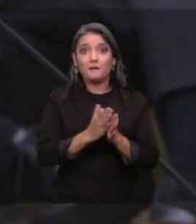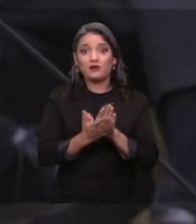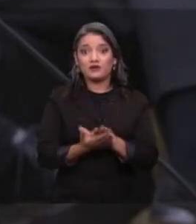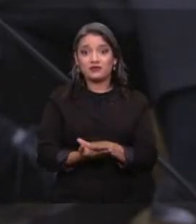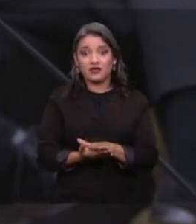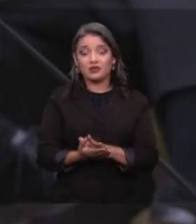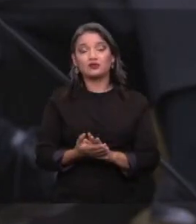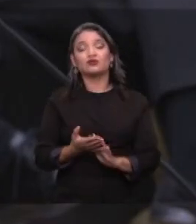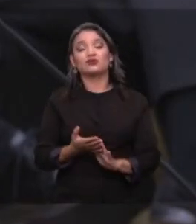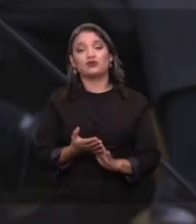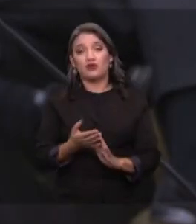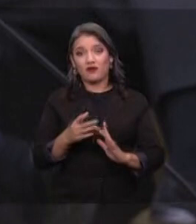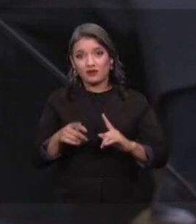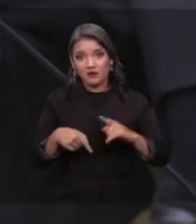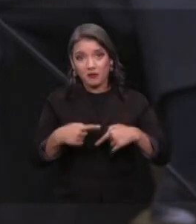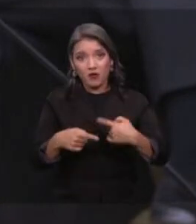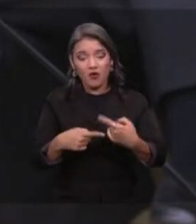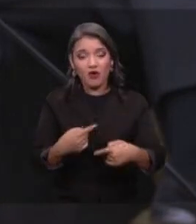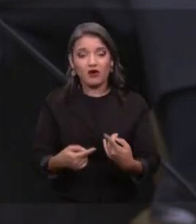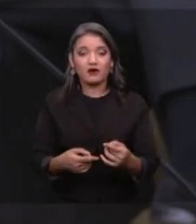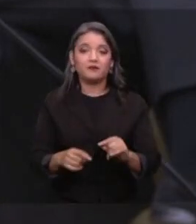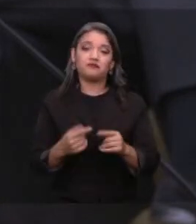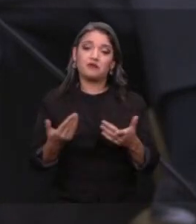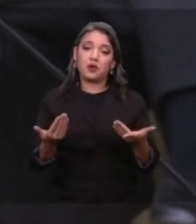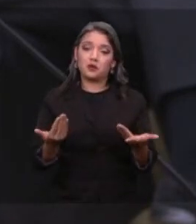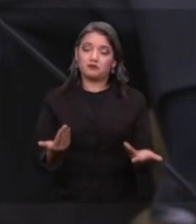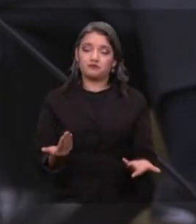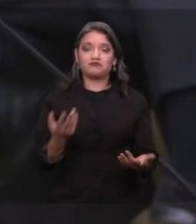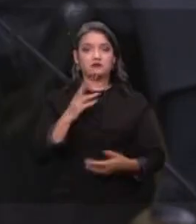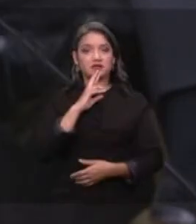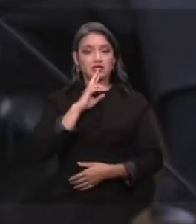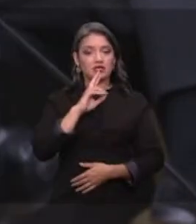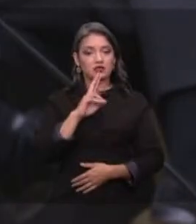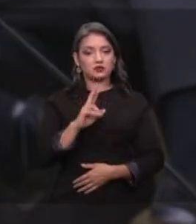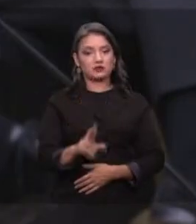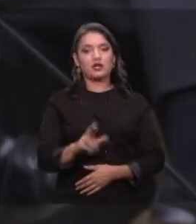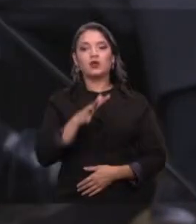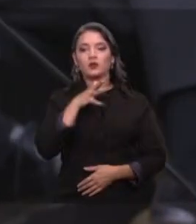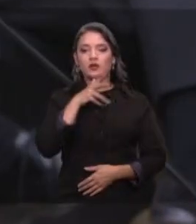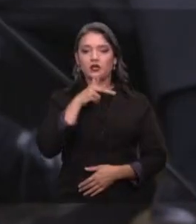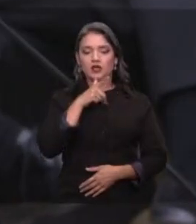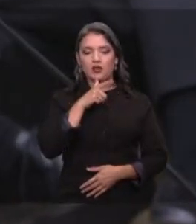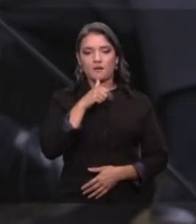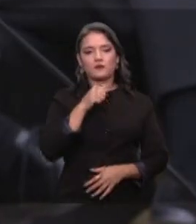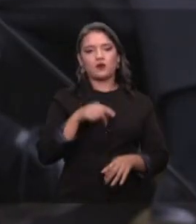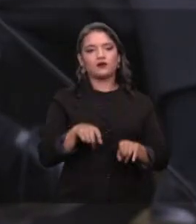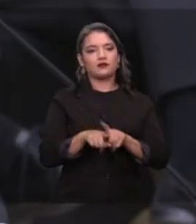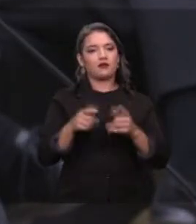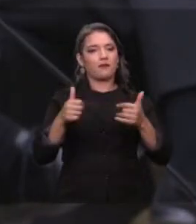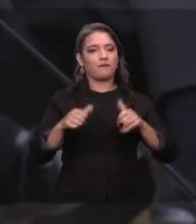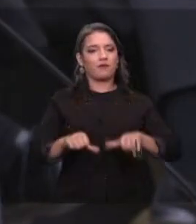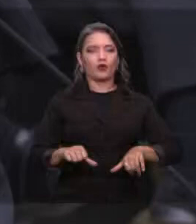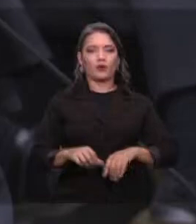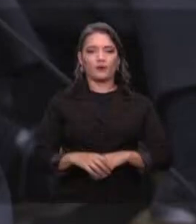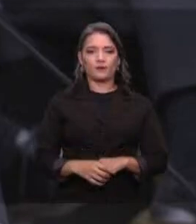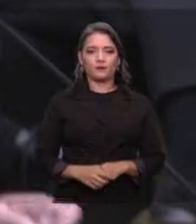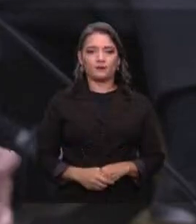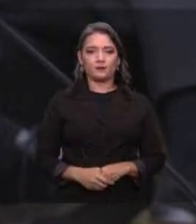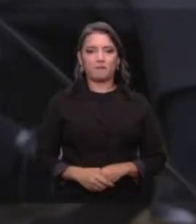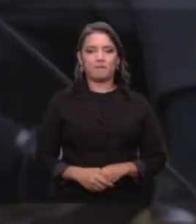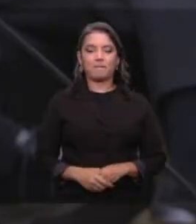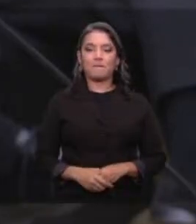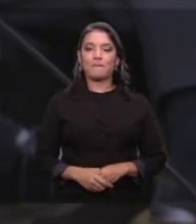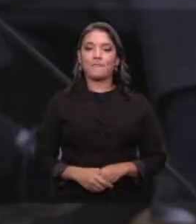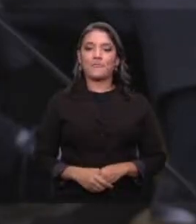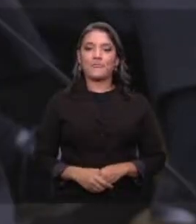tornariam mais lentos e a prestação jurisdicional seria muito pior e mais precária.